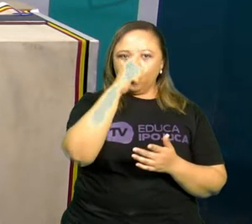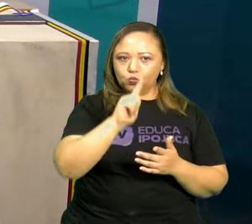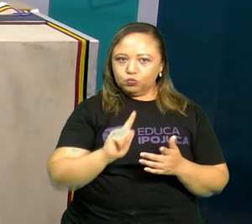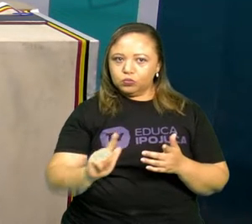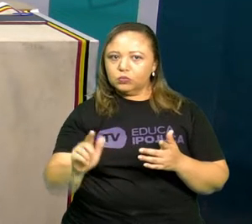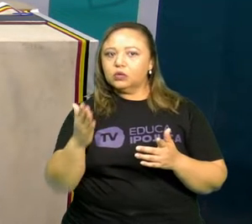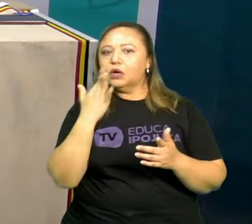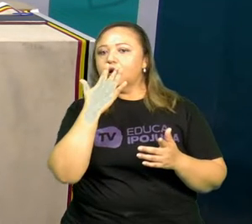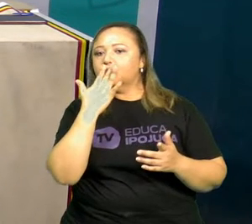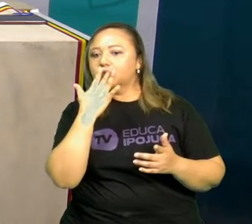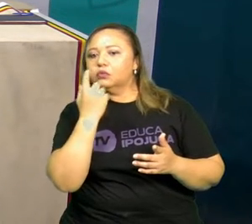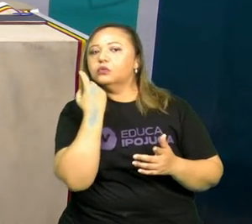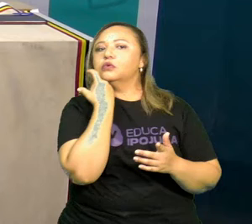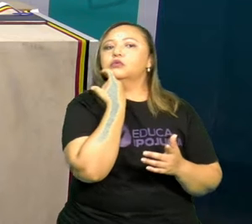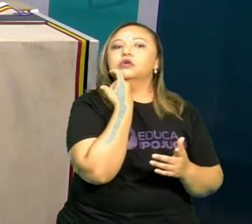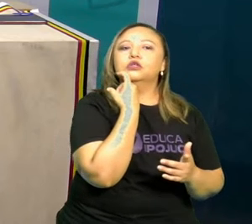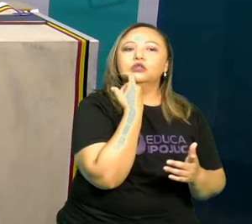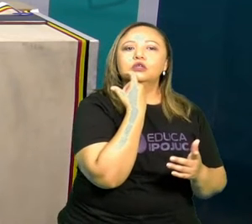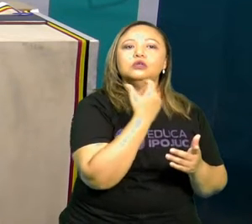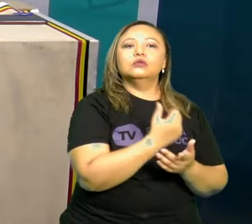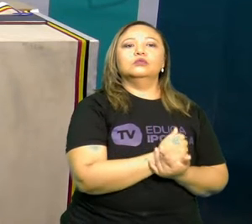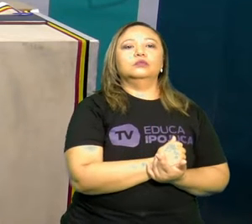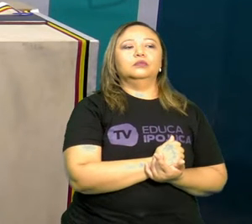no peixinho, certo?